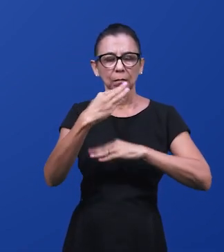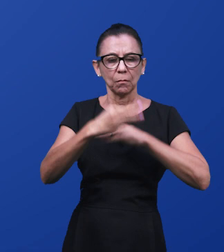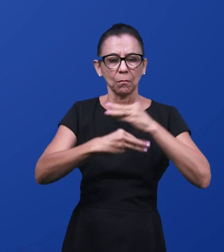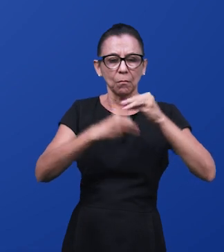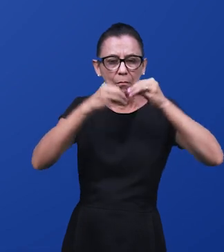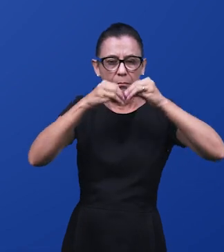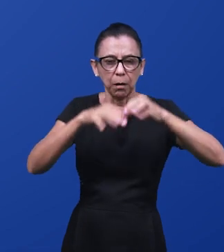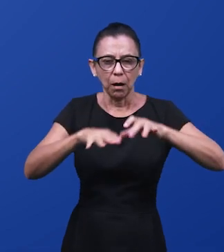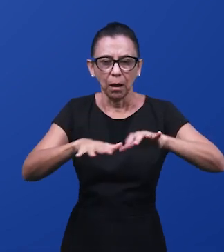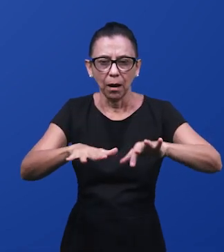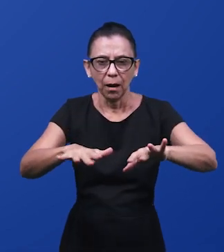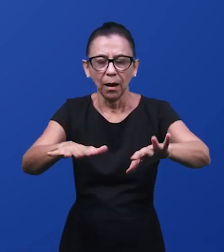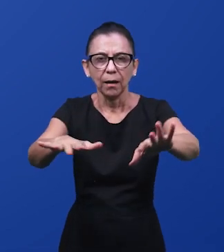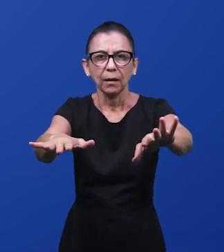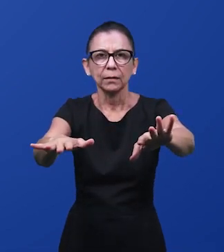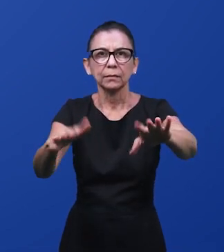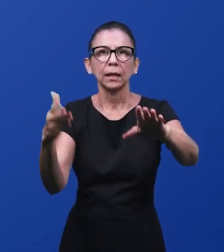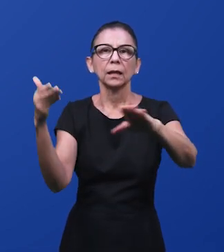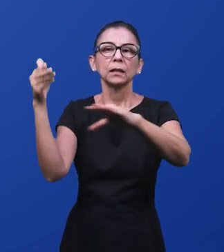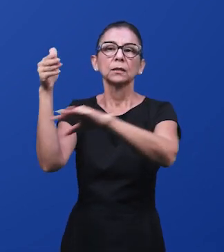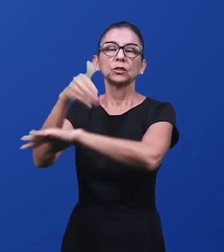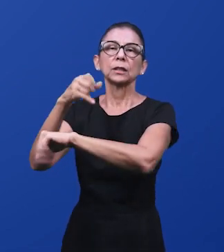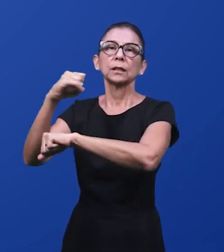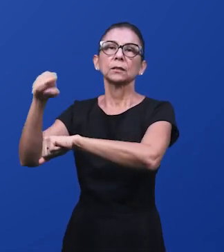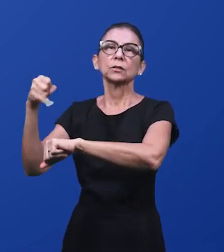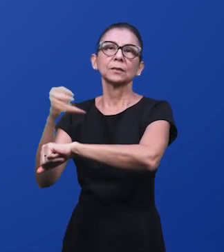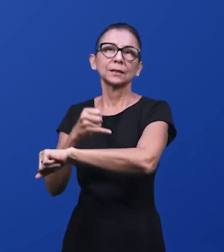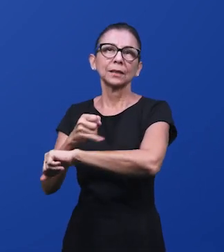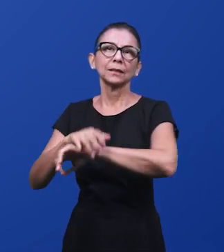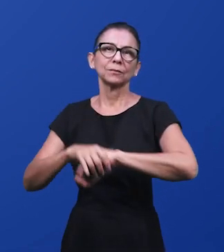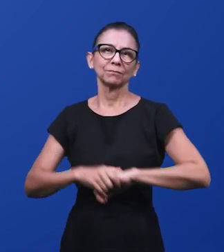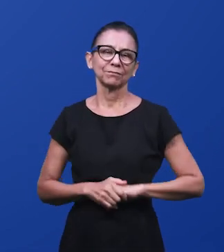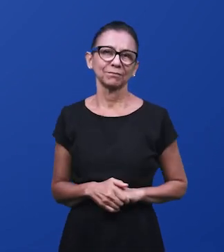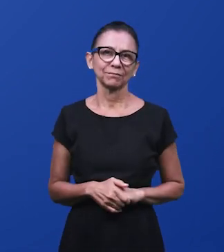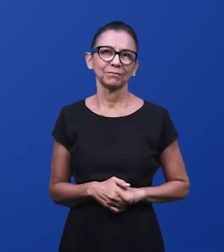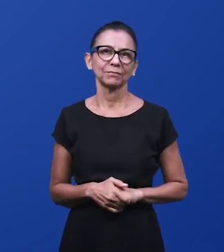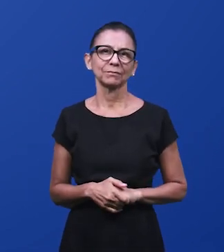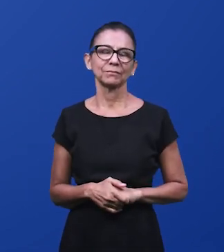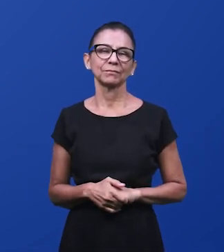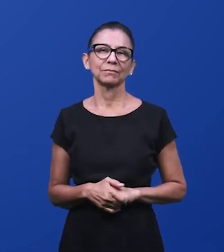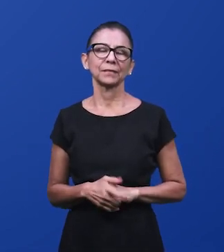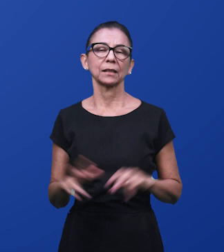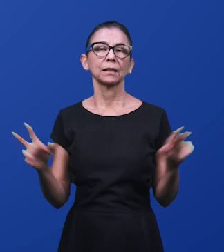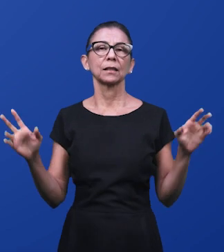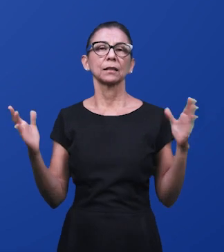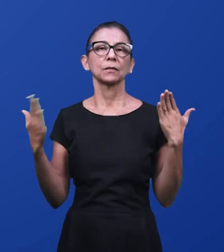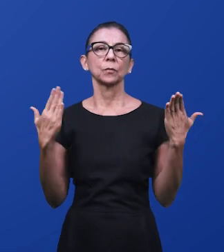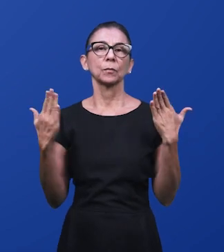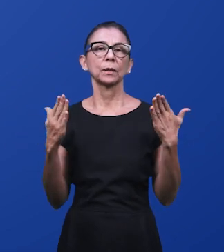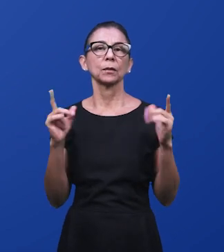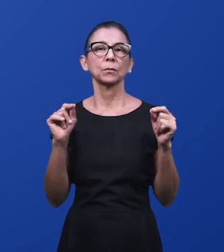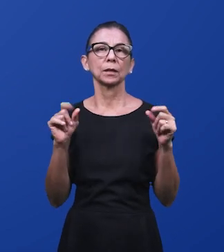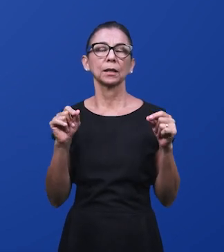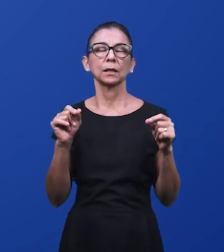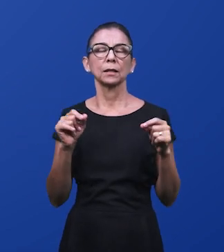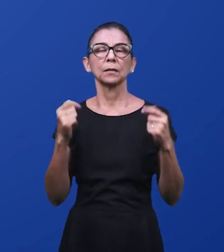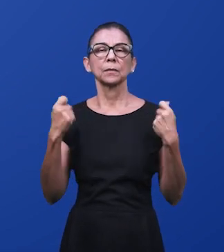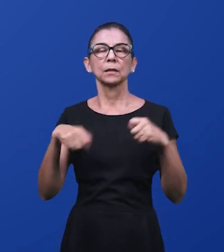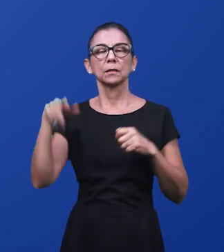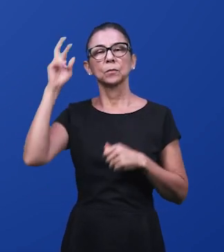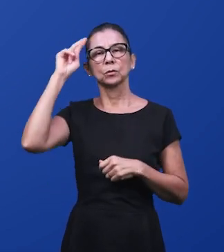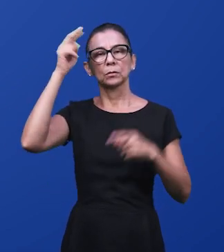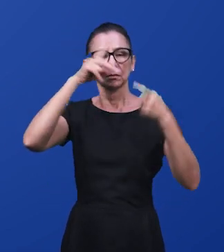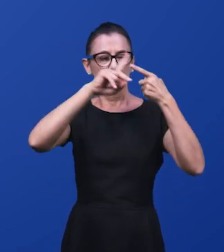dos Santos. Então tem uma relação com a nossa vida, nós precisamos que o Senhor nos aperfeiçoe e que Ele trabalhe em nós, e só assim nós podemos